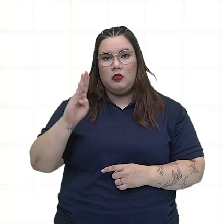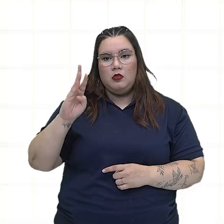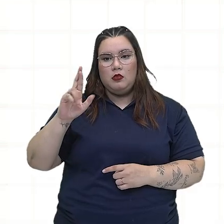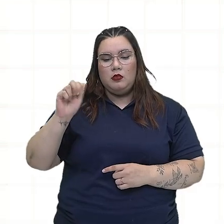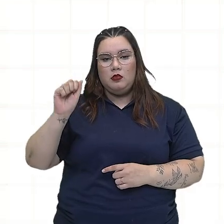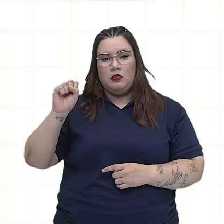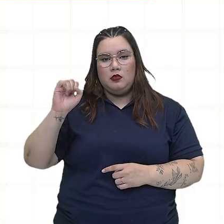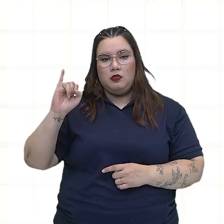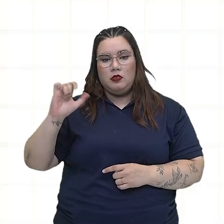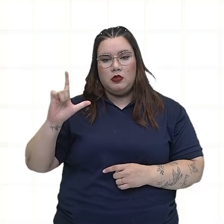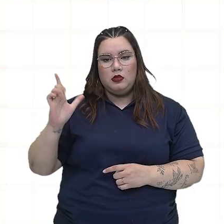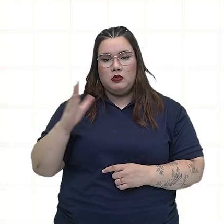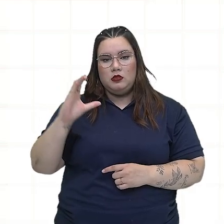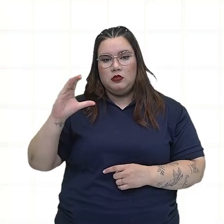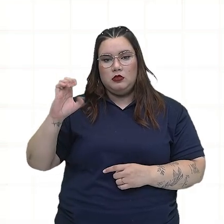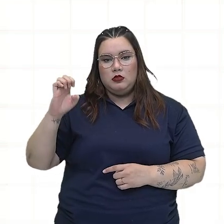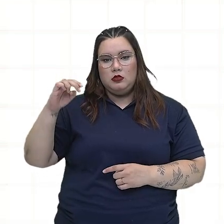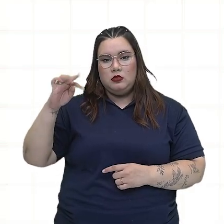Central, que é